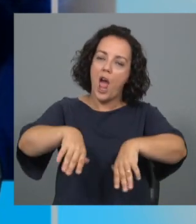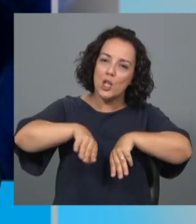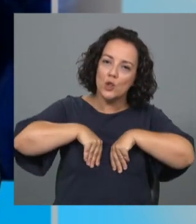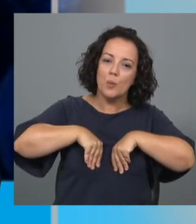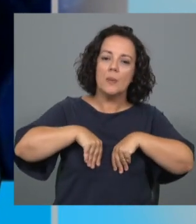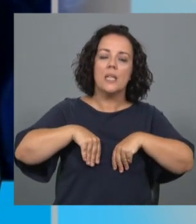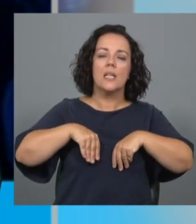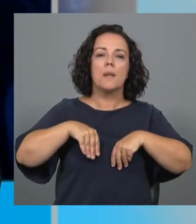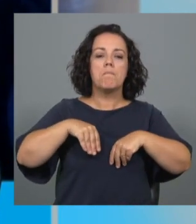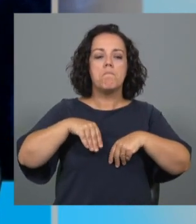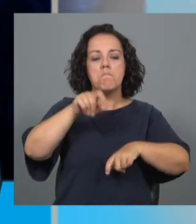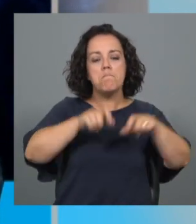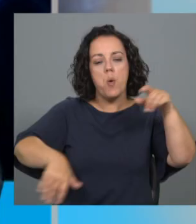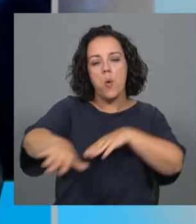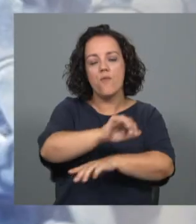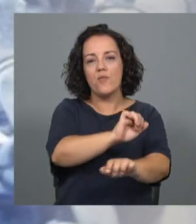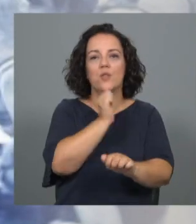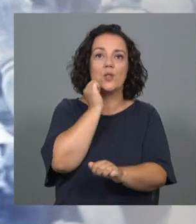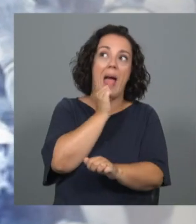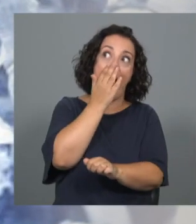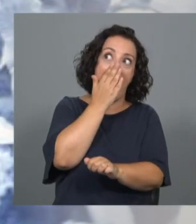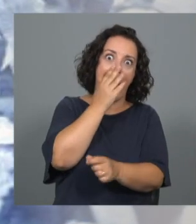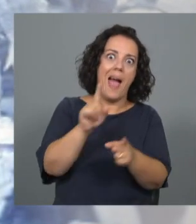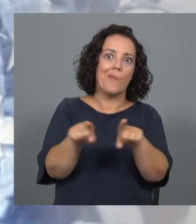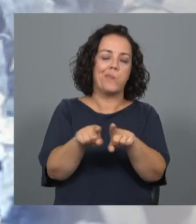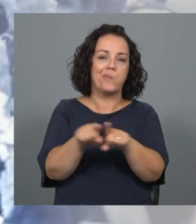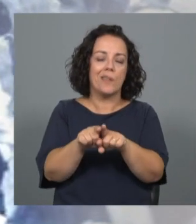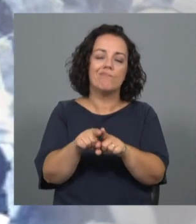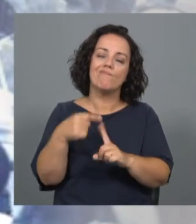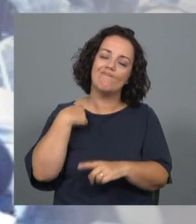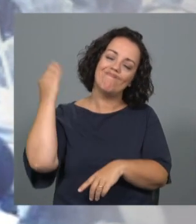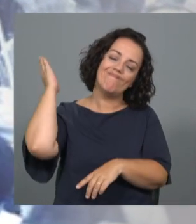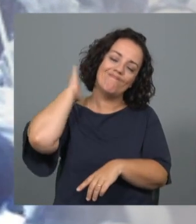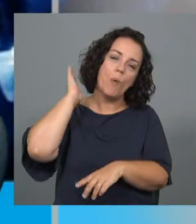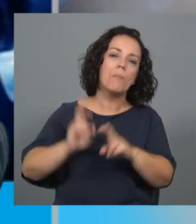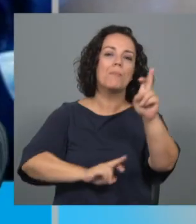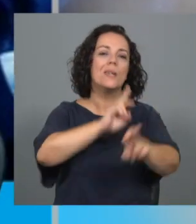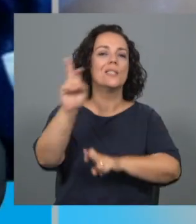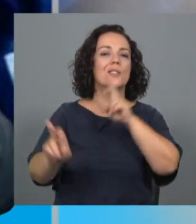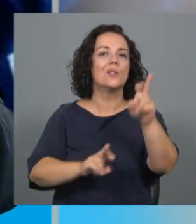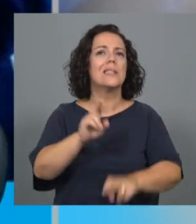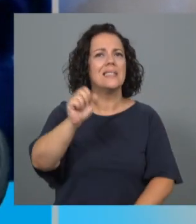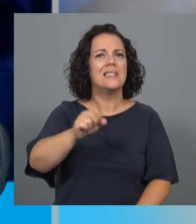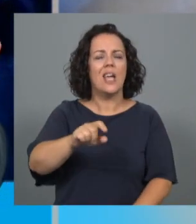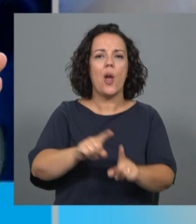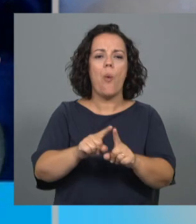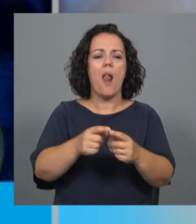do povo. É um bocadinho como missionário também. Exatamente, não há lugar para distâncias,